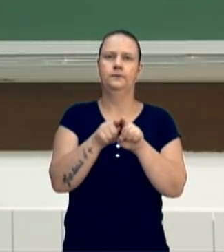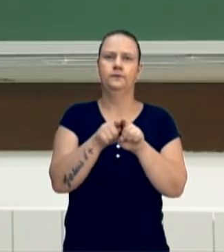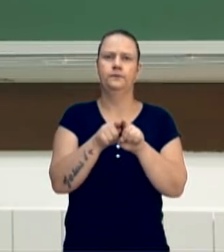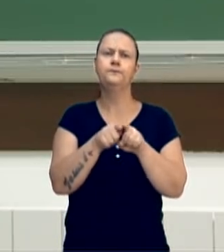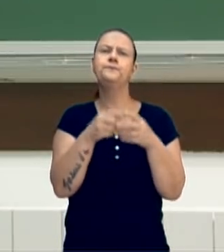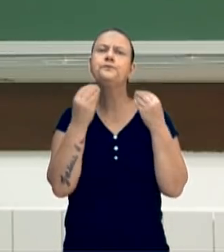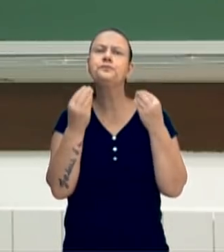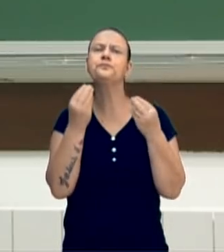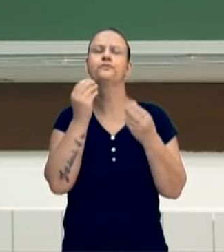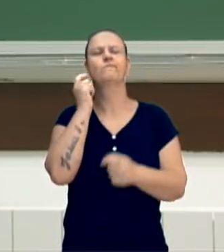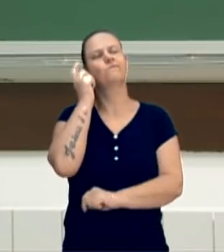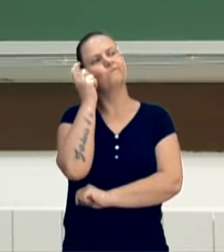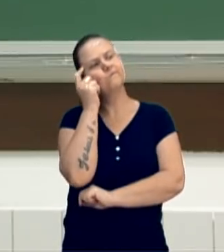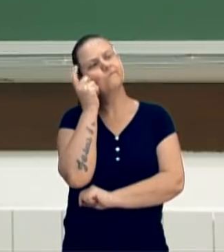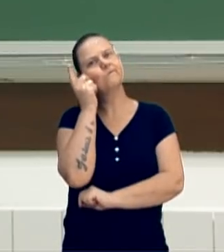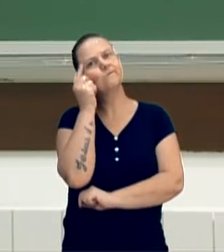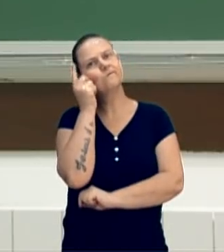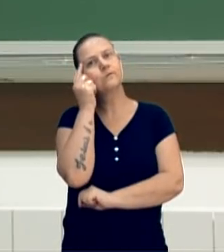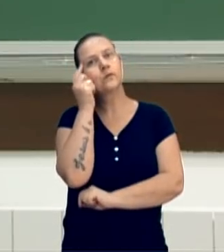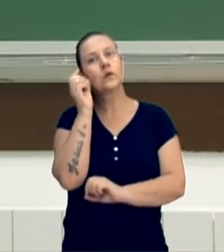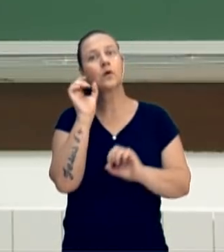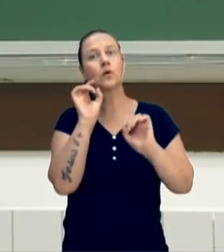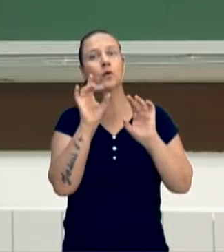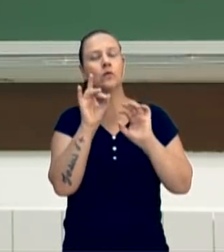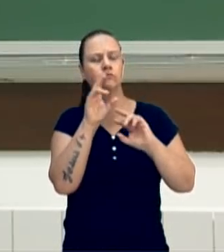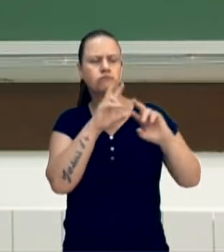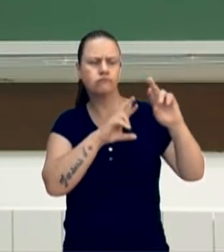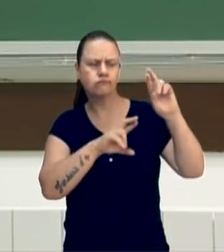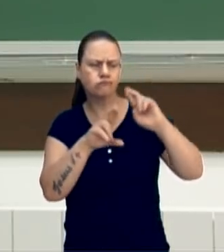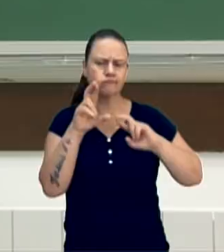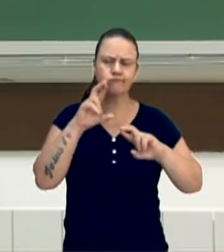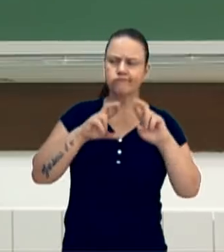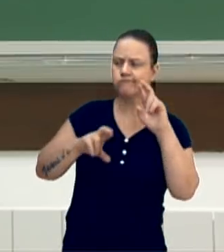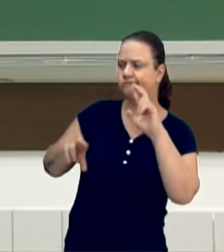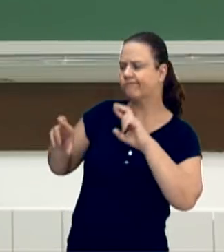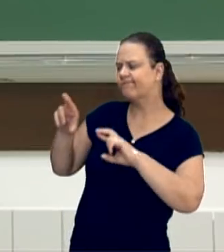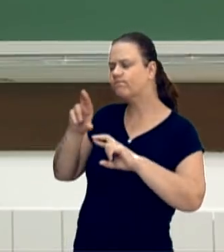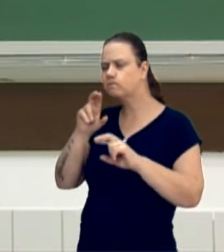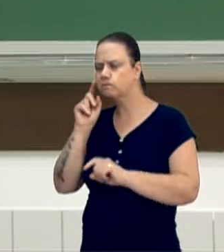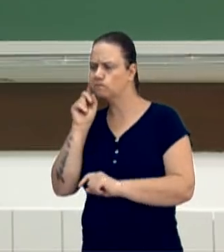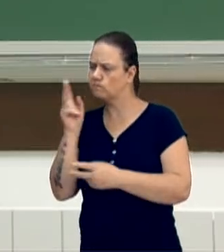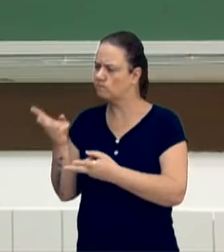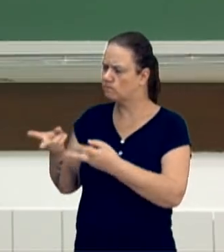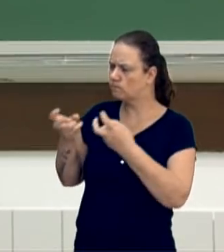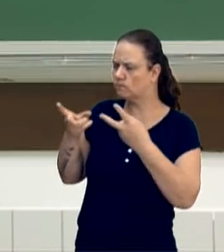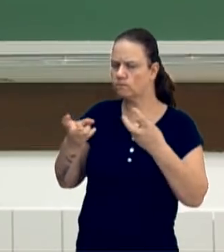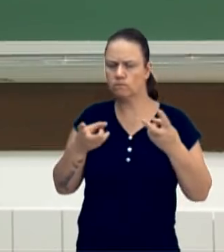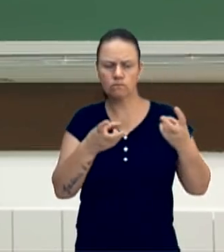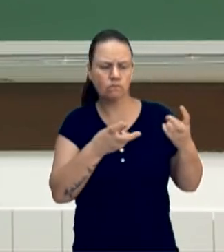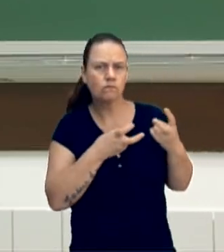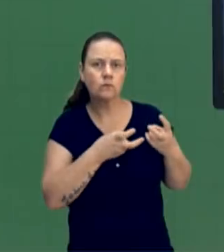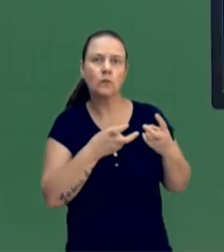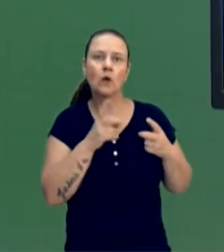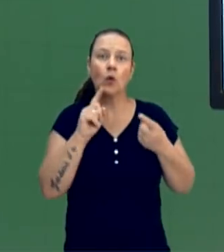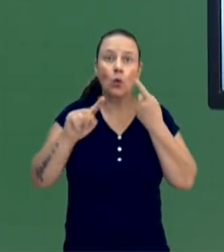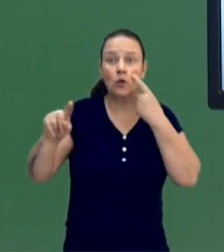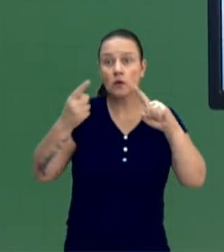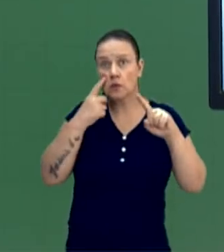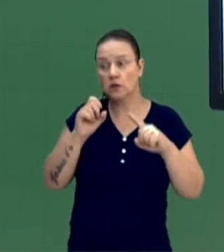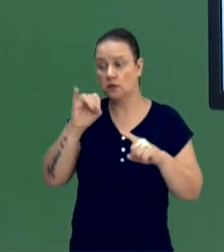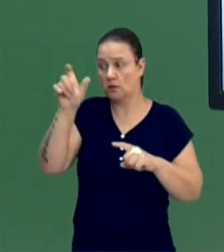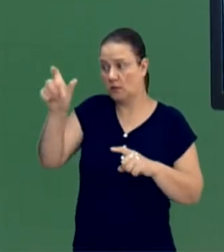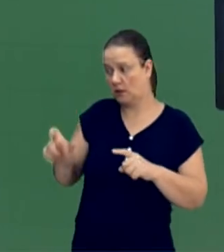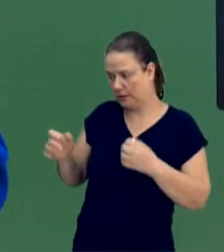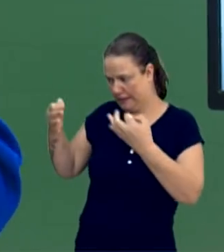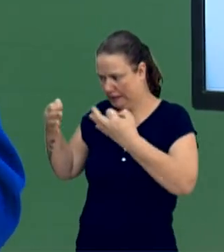assim? Eu tenho que ficar analisando melhor para que eu descubra se alguém é certinho